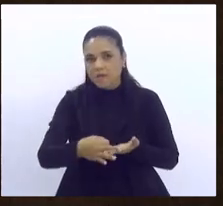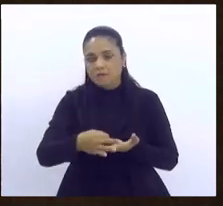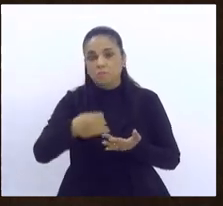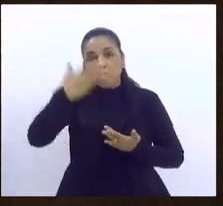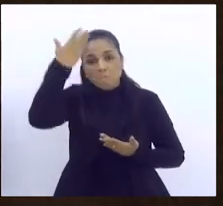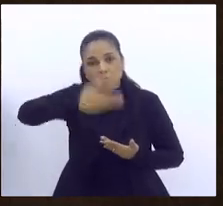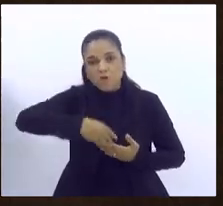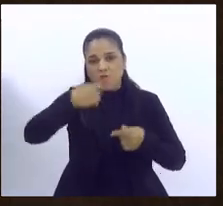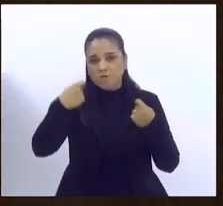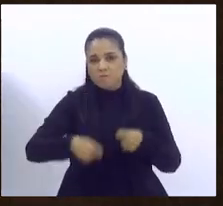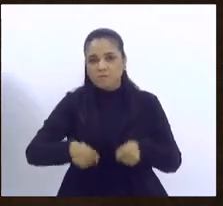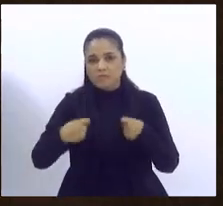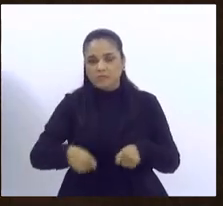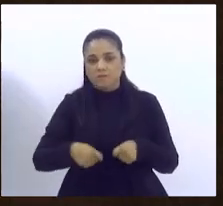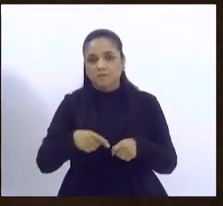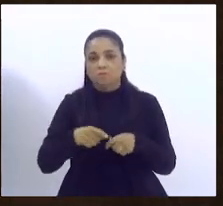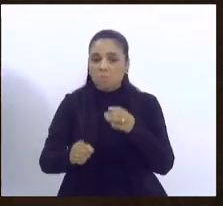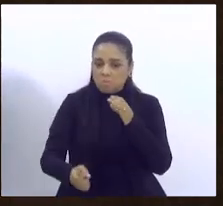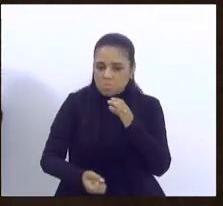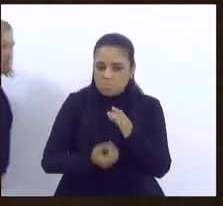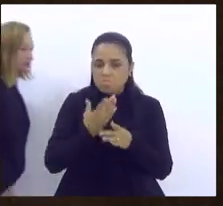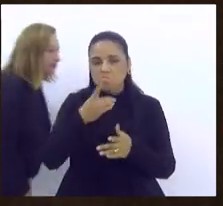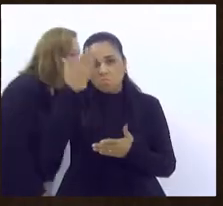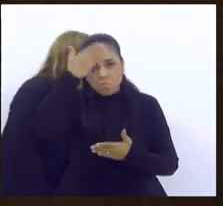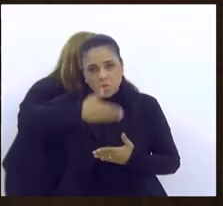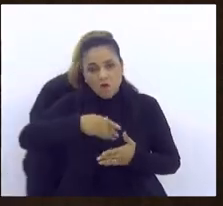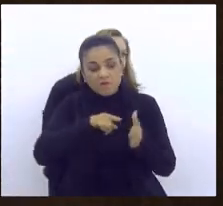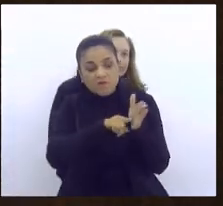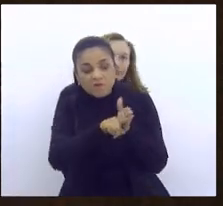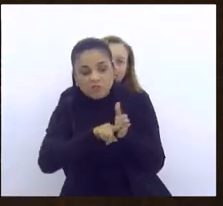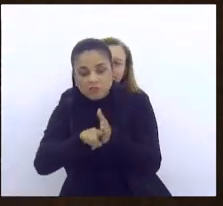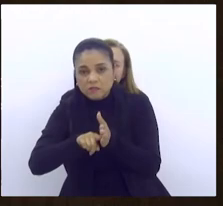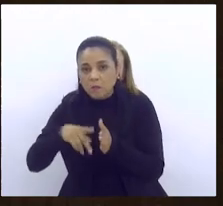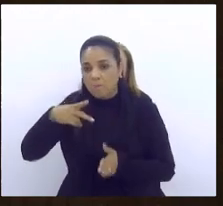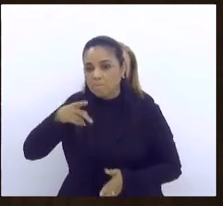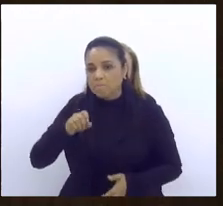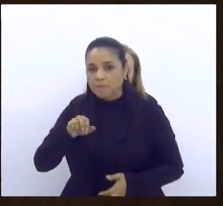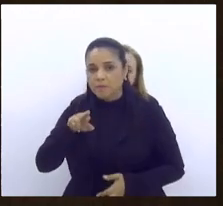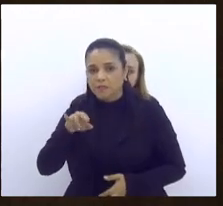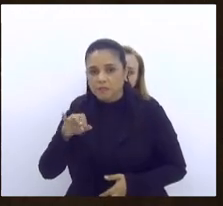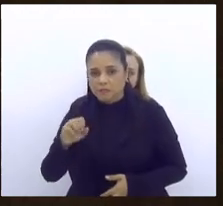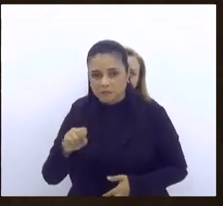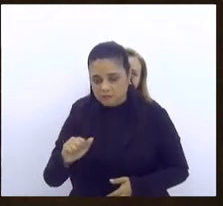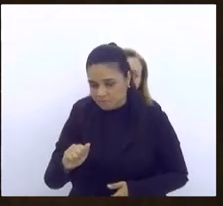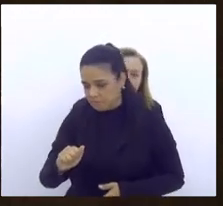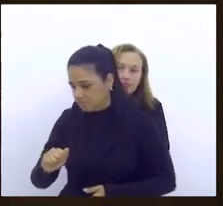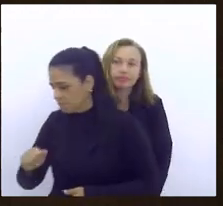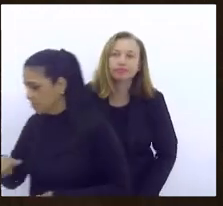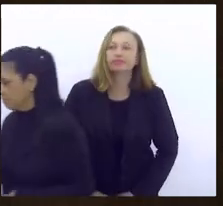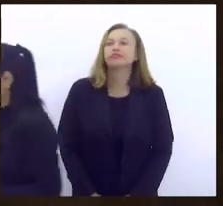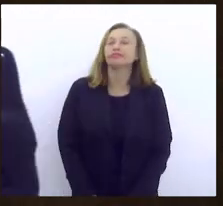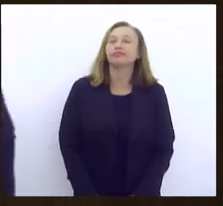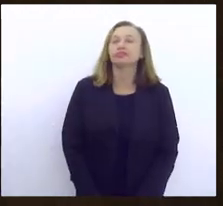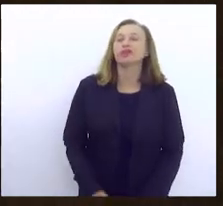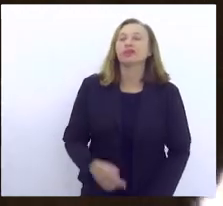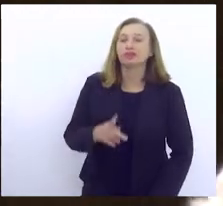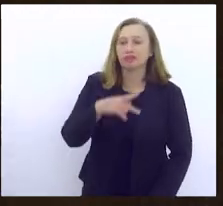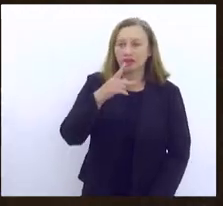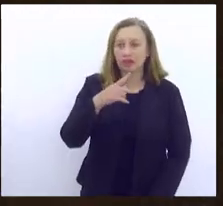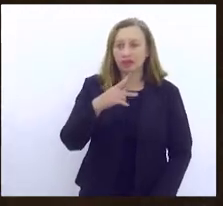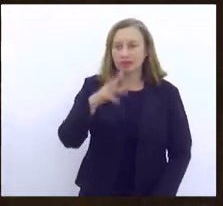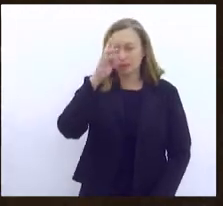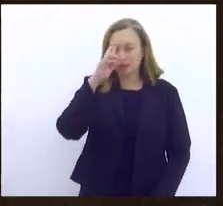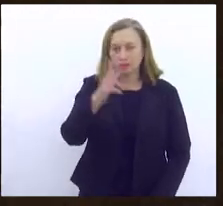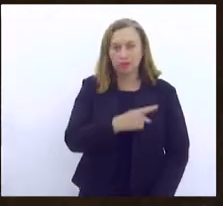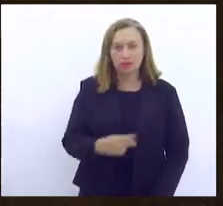prova. Quem produz prova é a investigação e a perícia. Isso é um ponto. Segundo ponto, falei consigo,